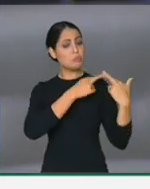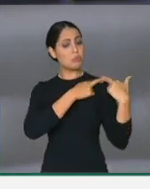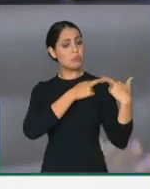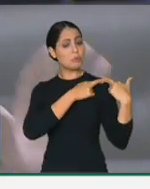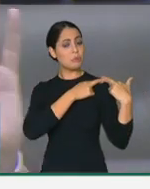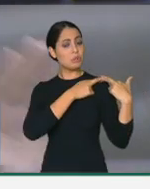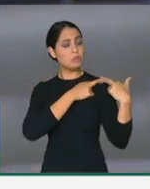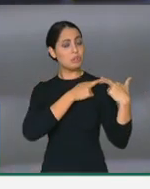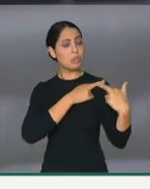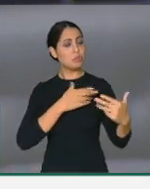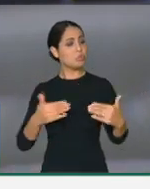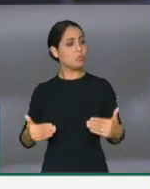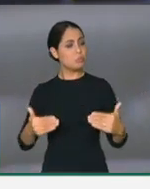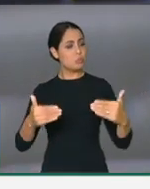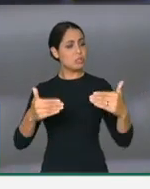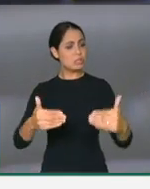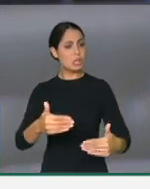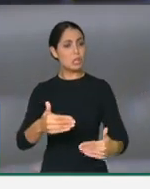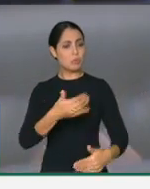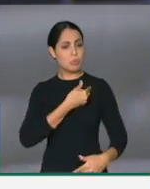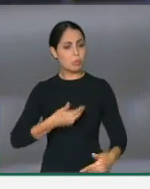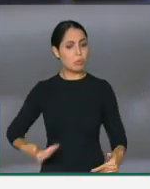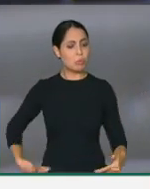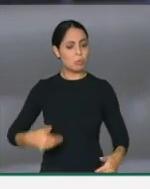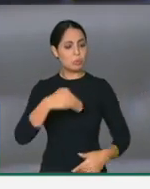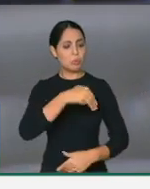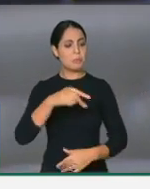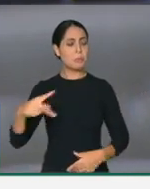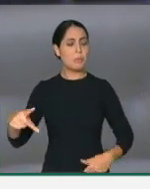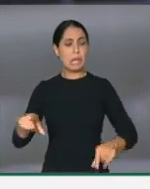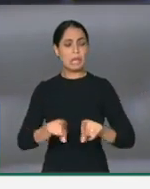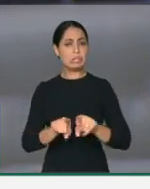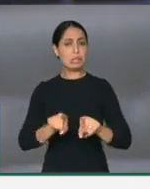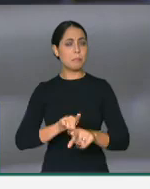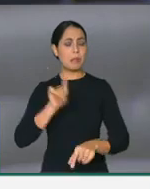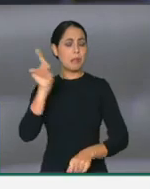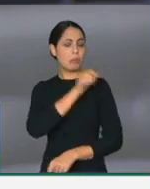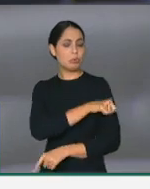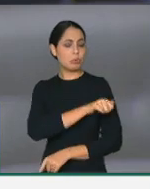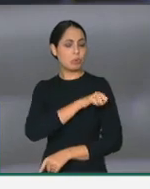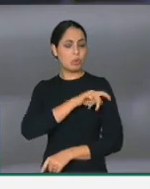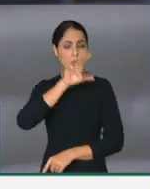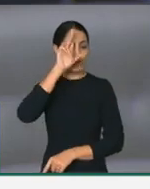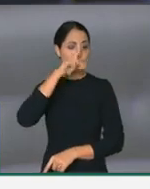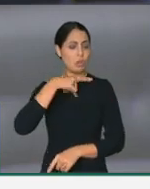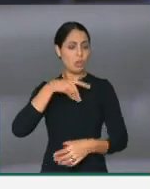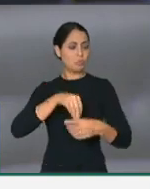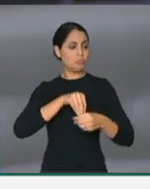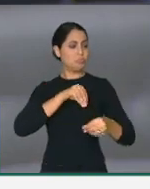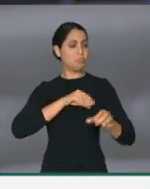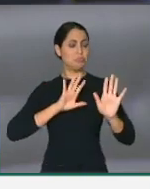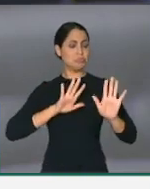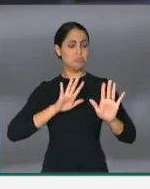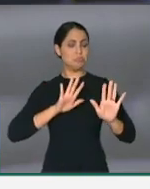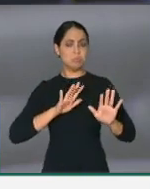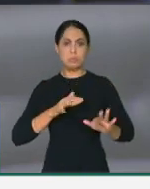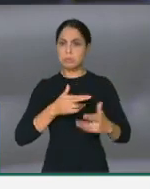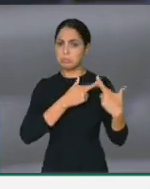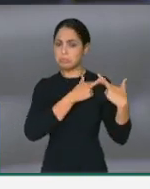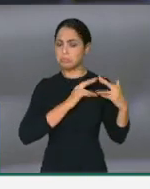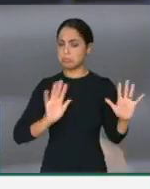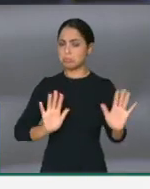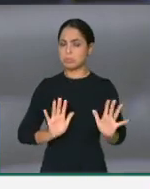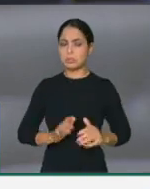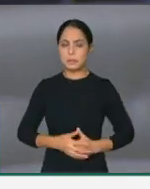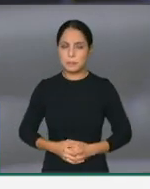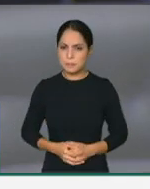responsabilidade do Ministério Público e da Polícia Civil do Rio de Janeiro. Eu não tenho absolutamente nada a ver com isso.